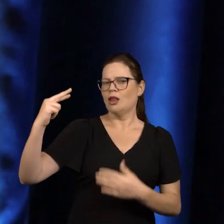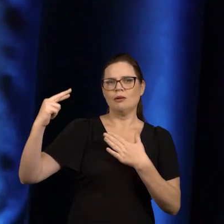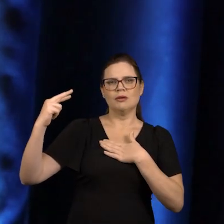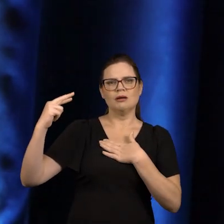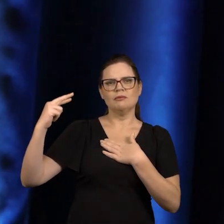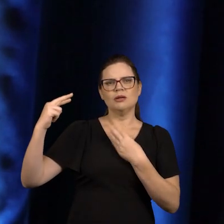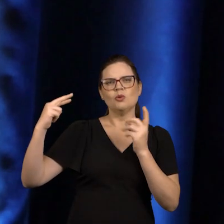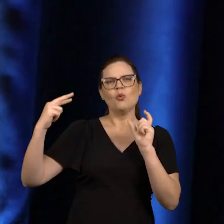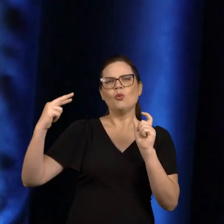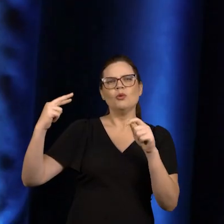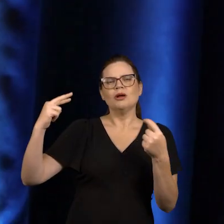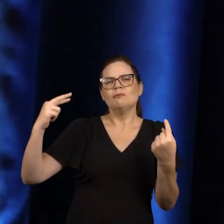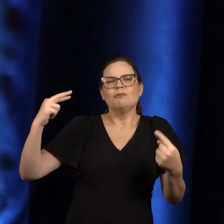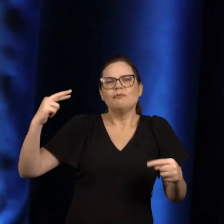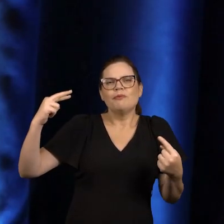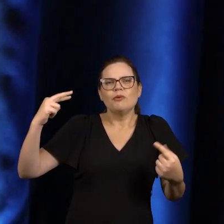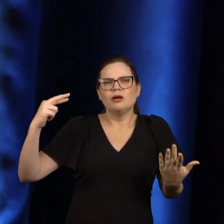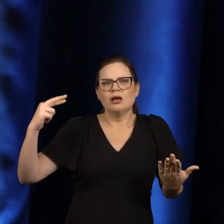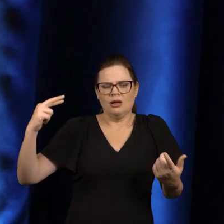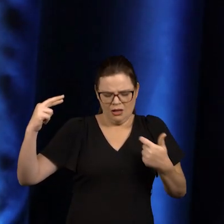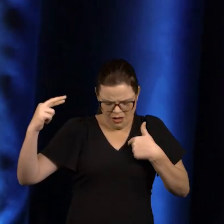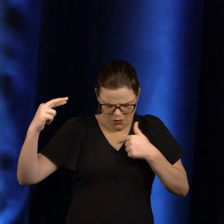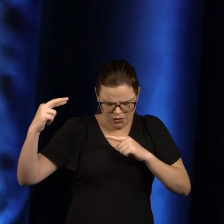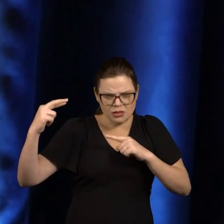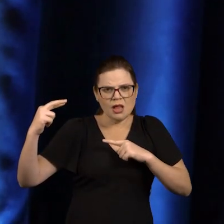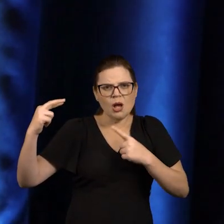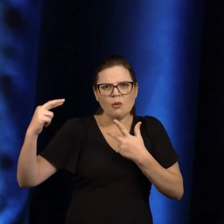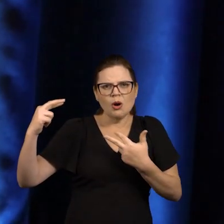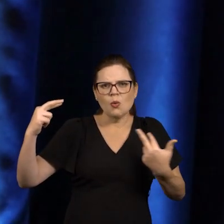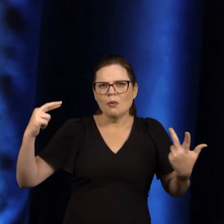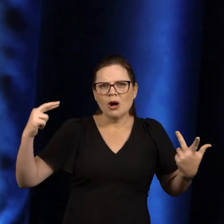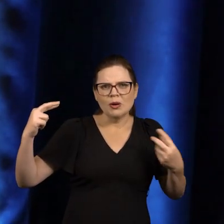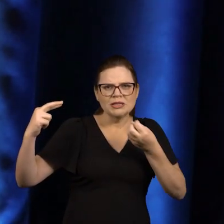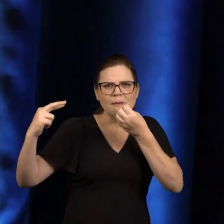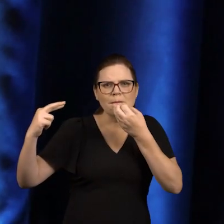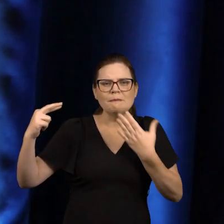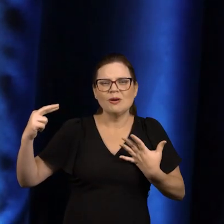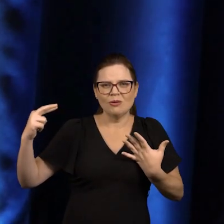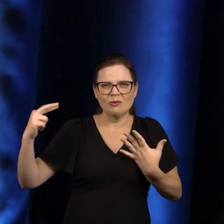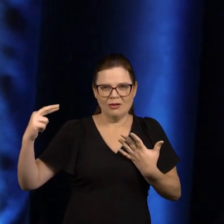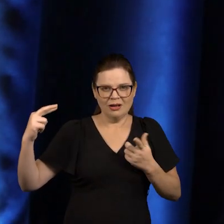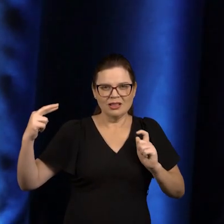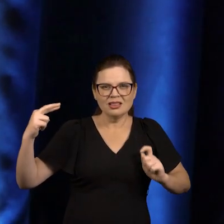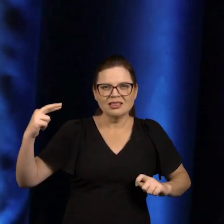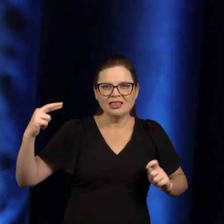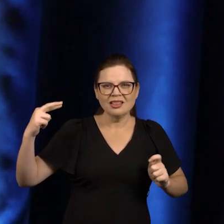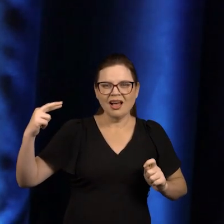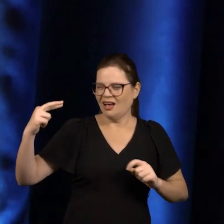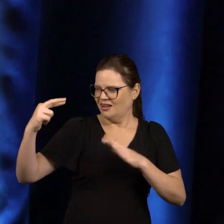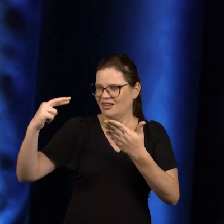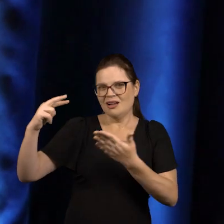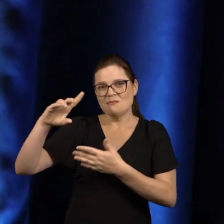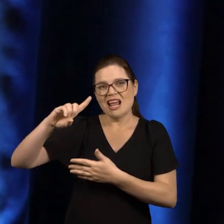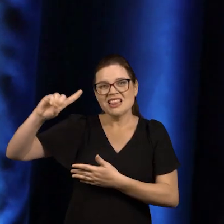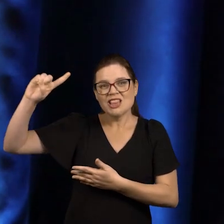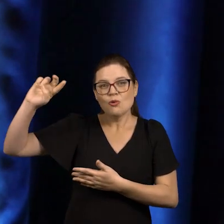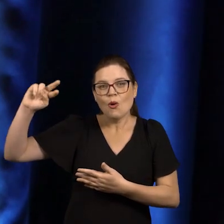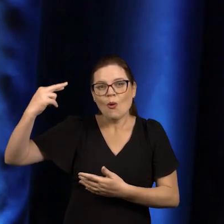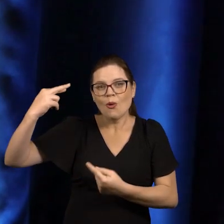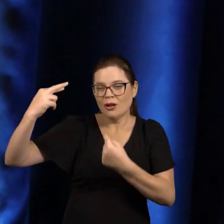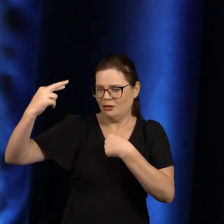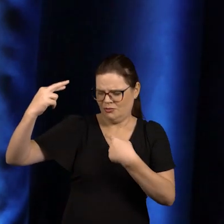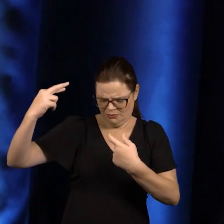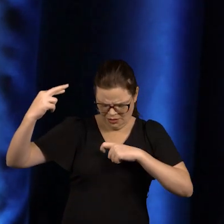há nada. Que virtude que há em qualquer um de nós? Que virtude que possa atrair e dizer